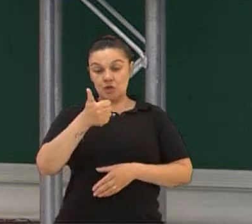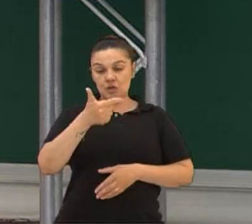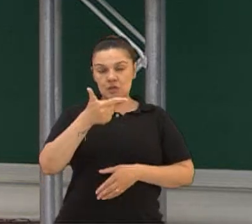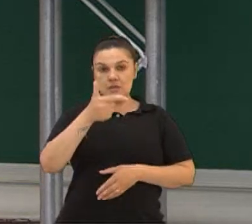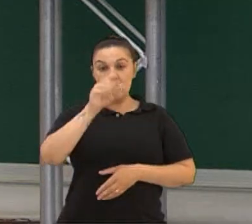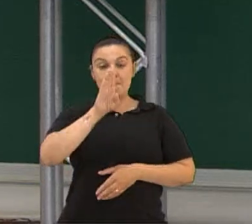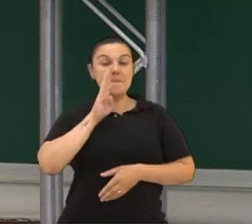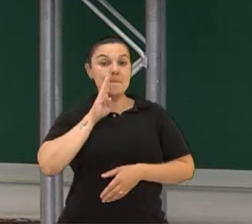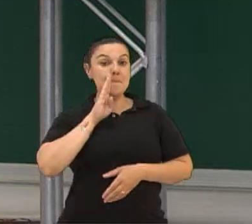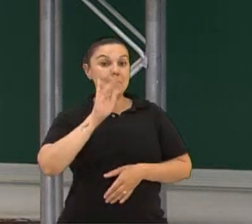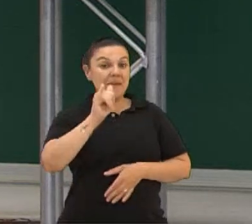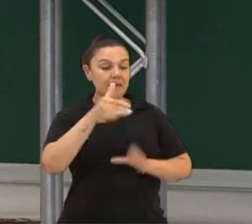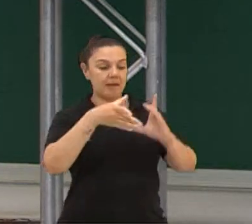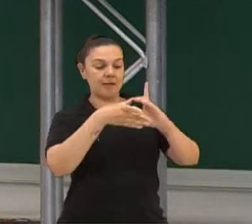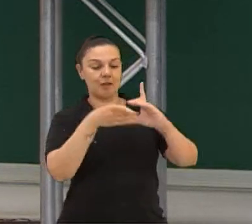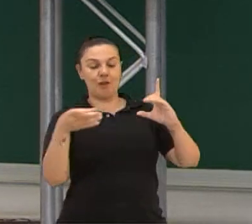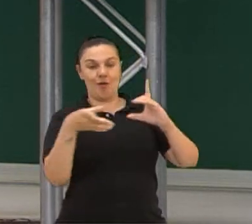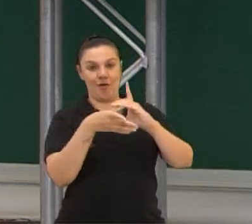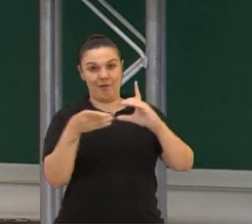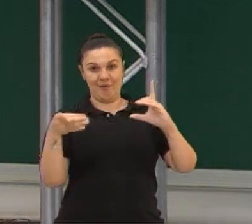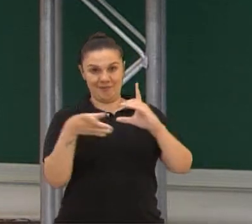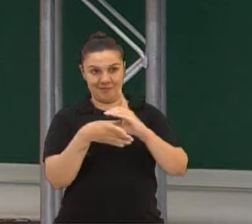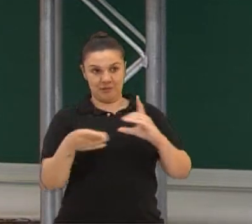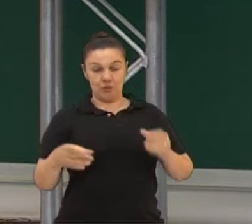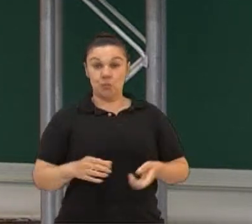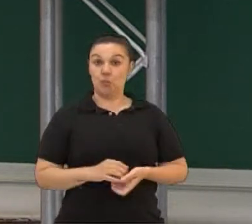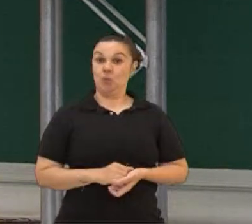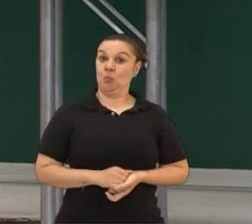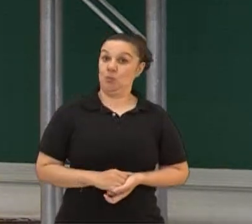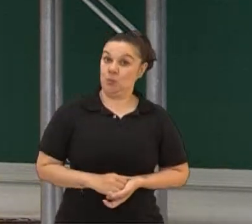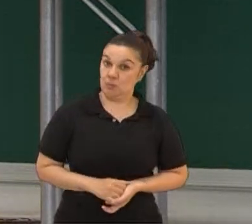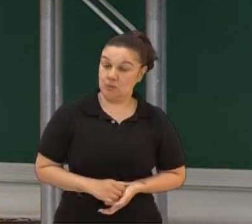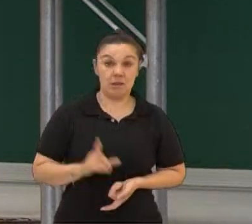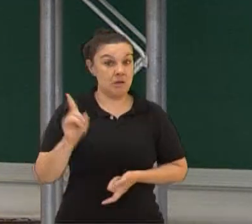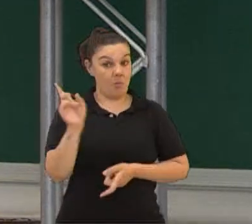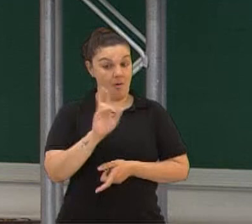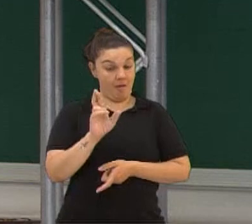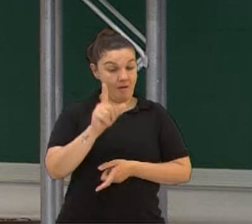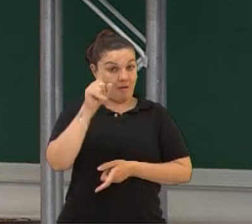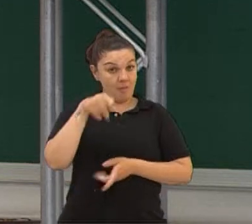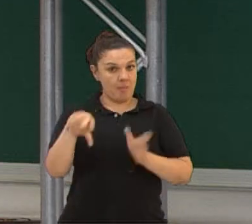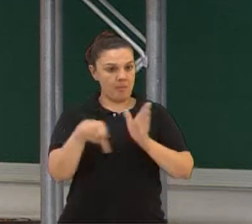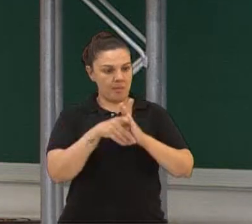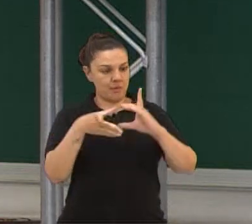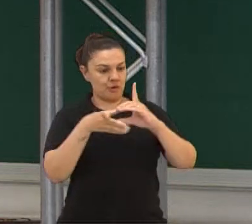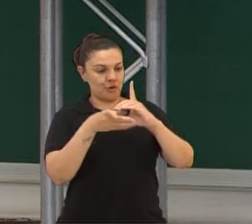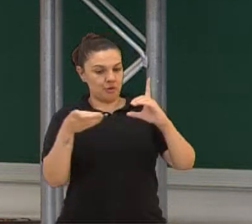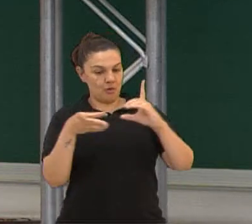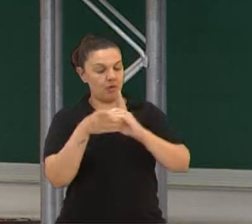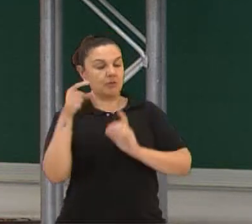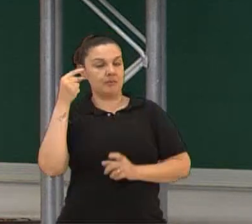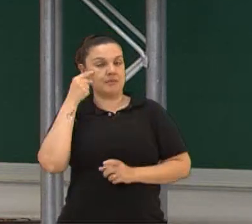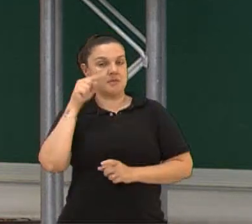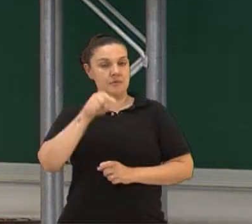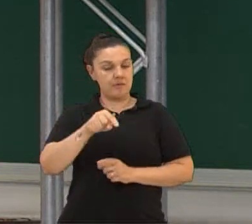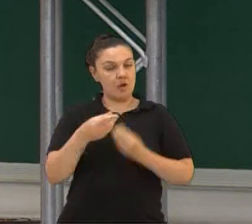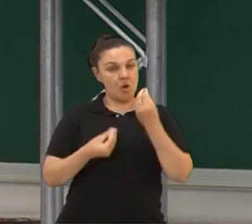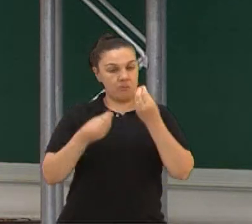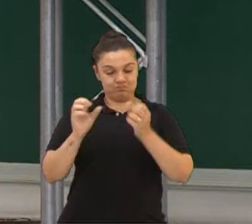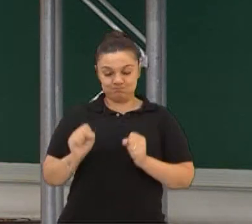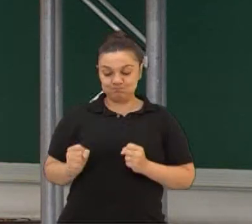12 bilhões de dólares, não estamos falando nem de reais. Então, aí para vocês terem uma ideia